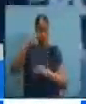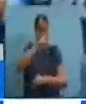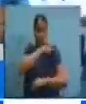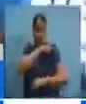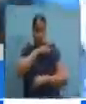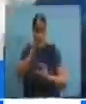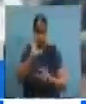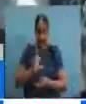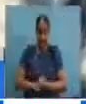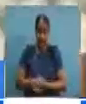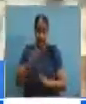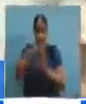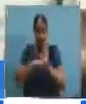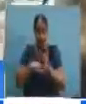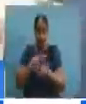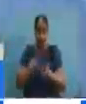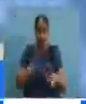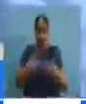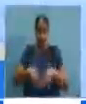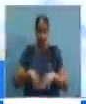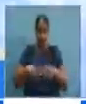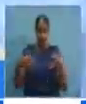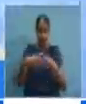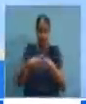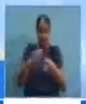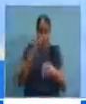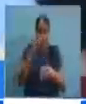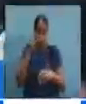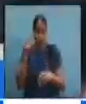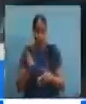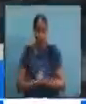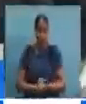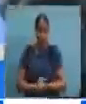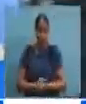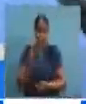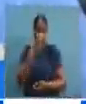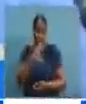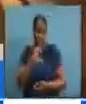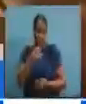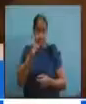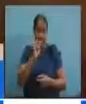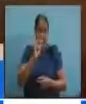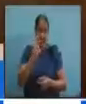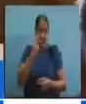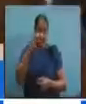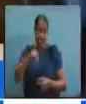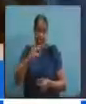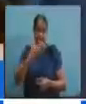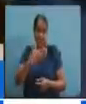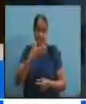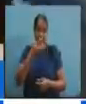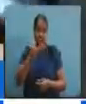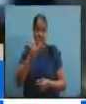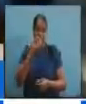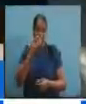Os programas são diferentes, mas o ponto de convergência é a Guiné-Bissau, um país com 36.125